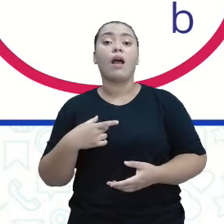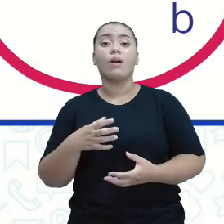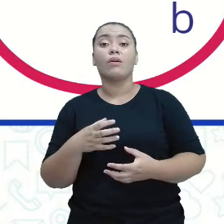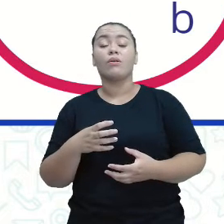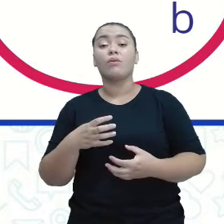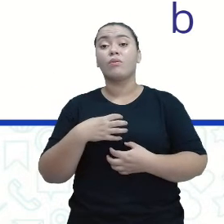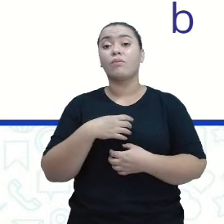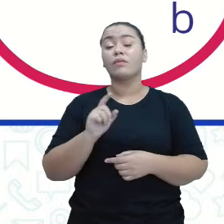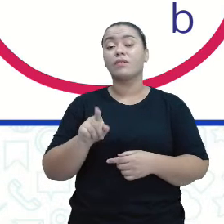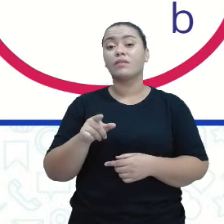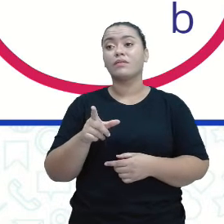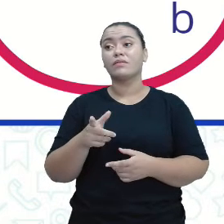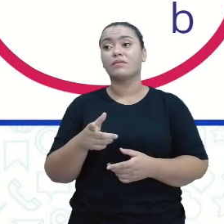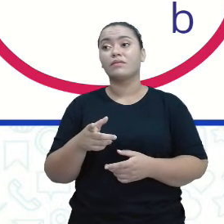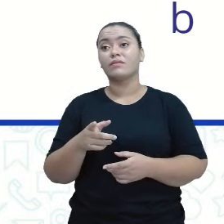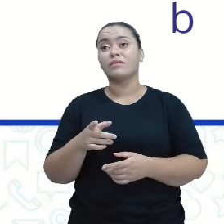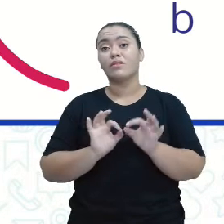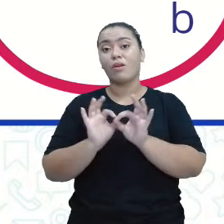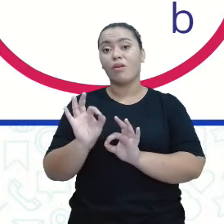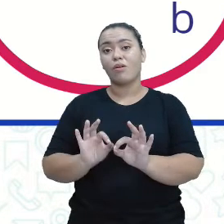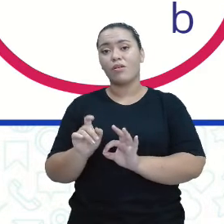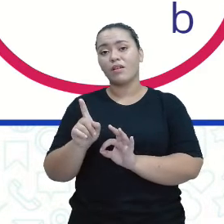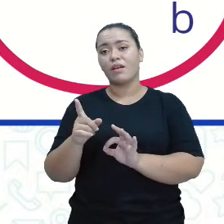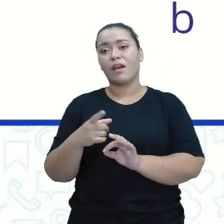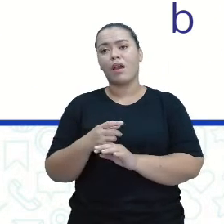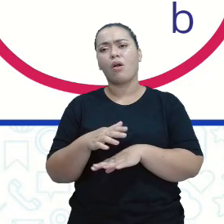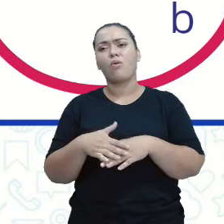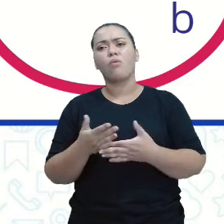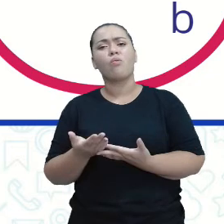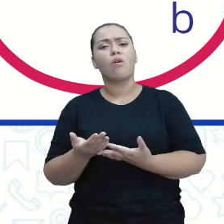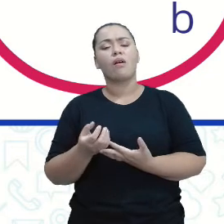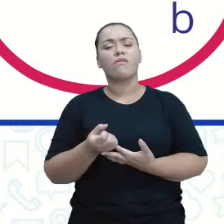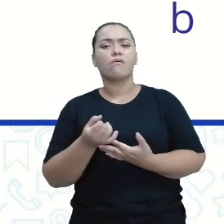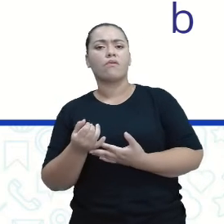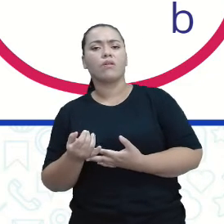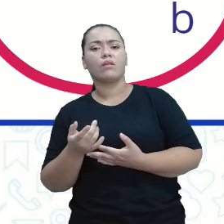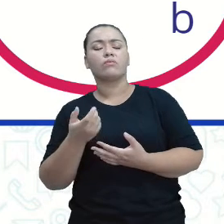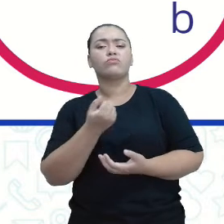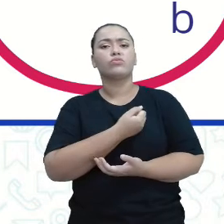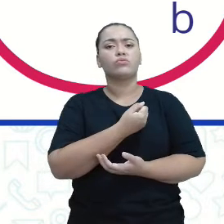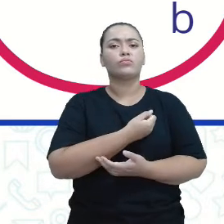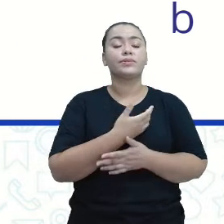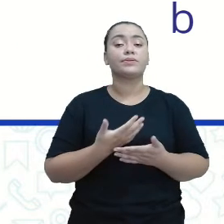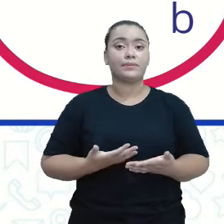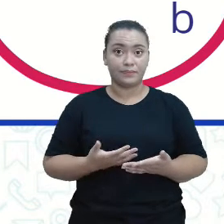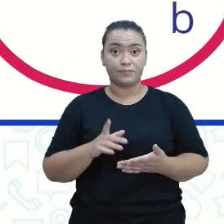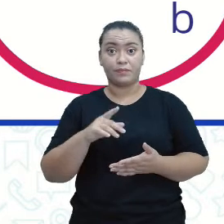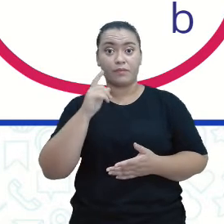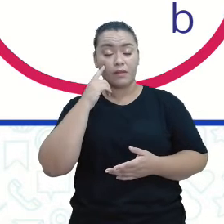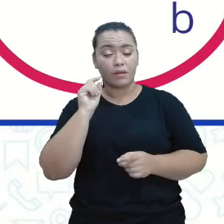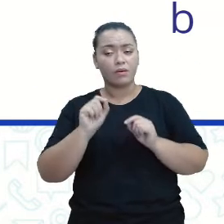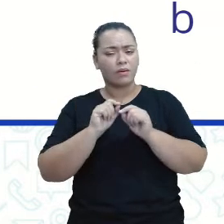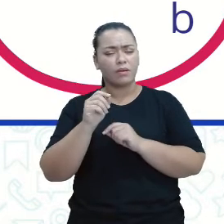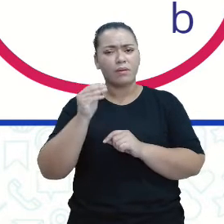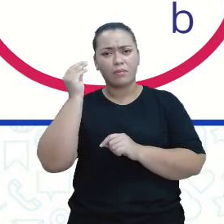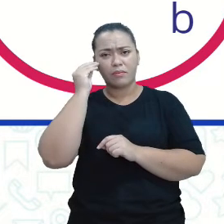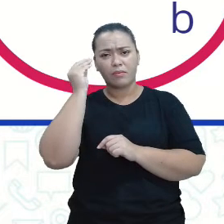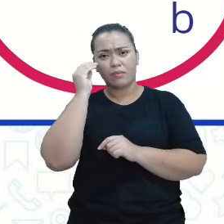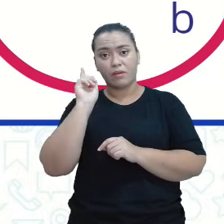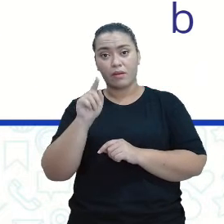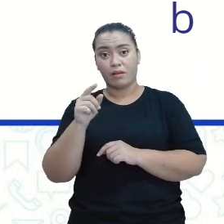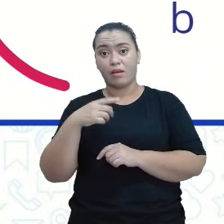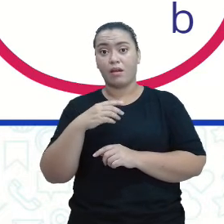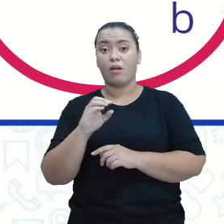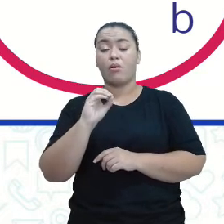entre essa noção entre os valores, essa noção de posicionamento, tá certo? A gente verificou que oposto